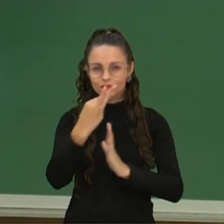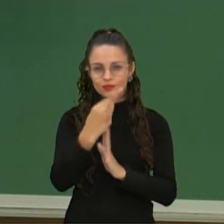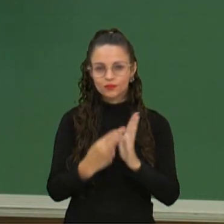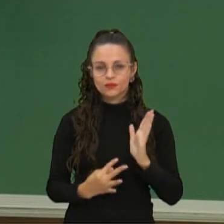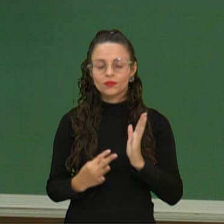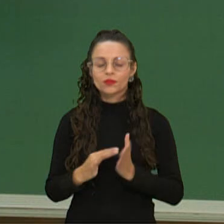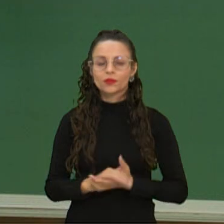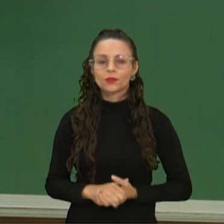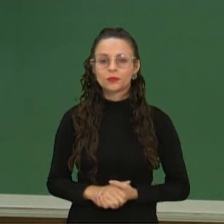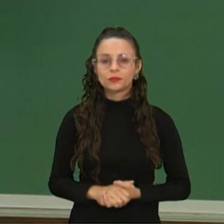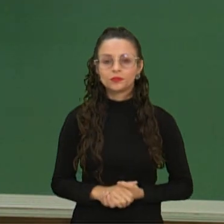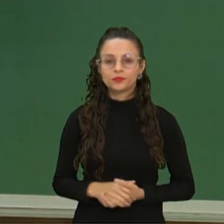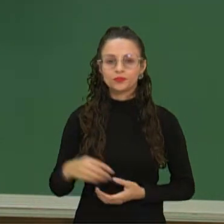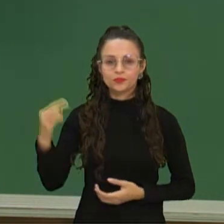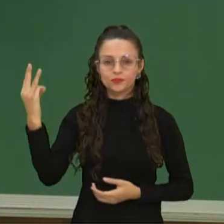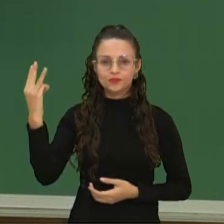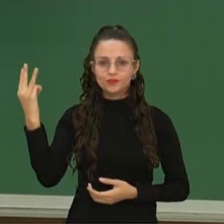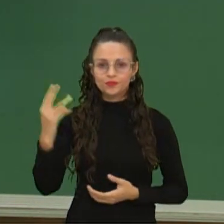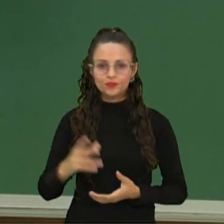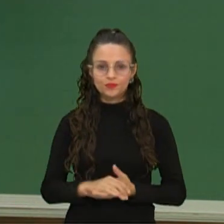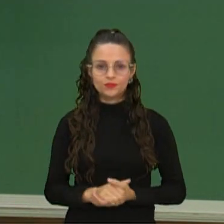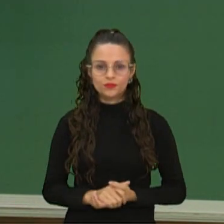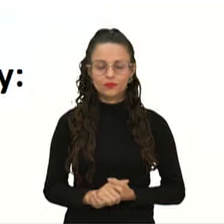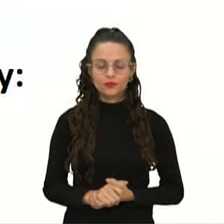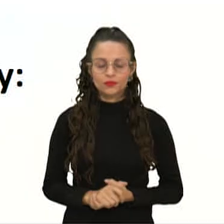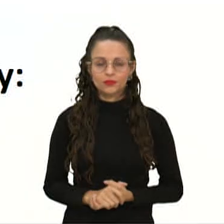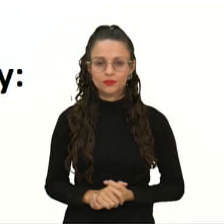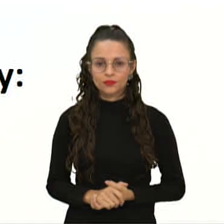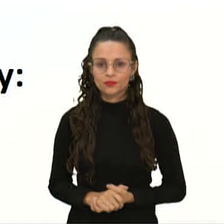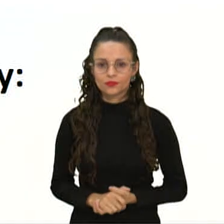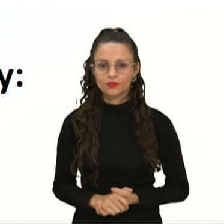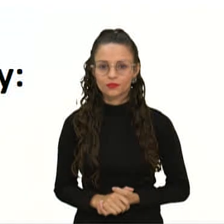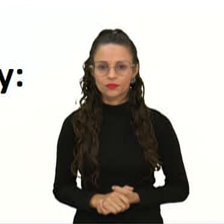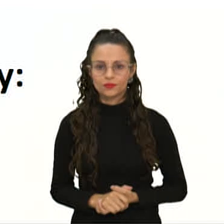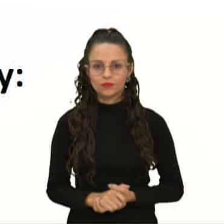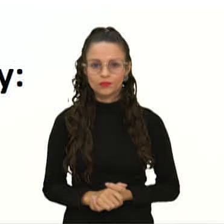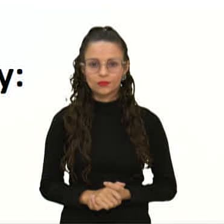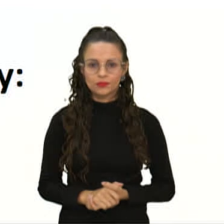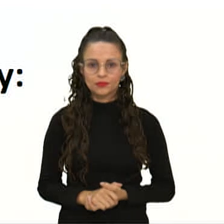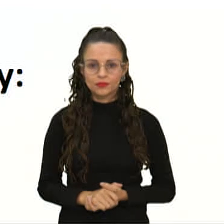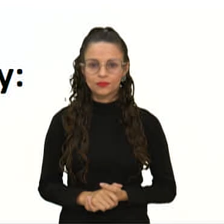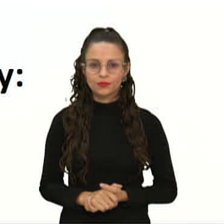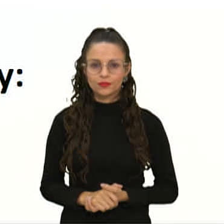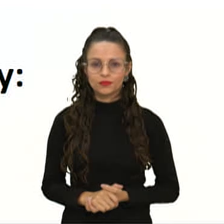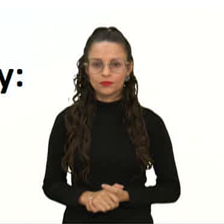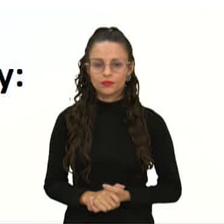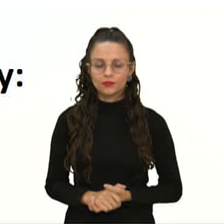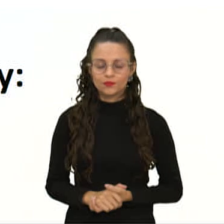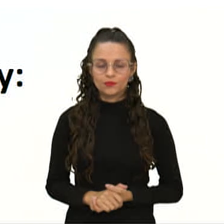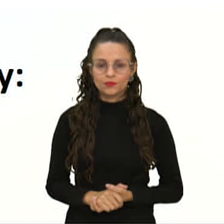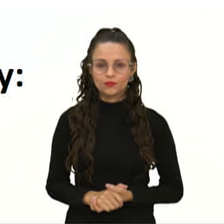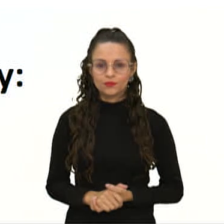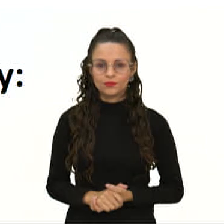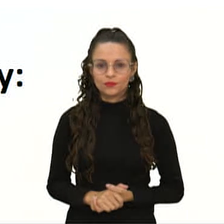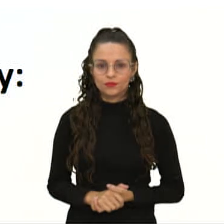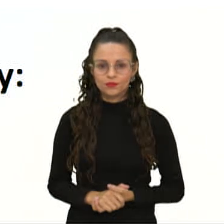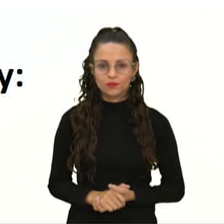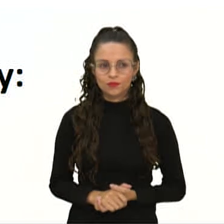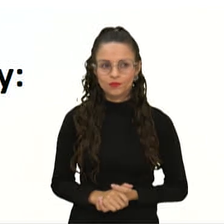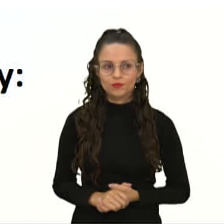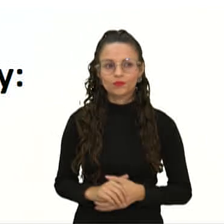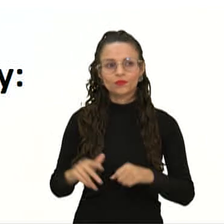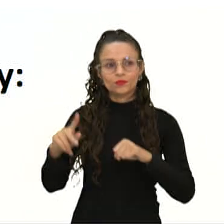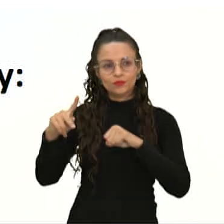metade. Number 3. The pronoun it on line 3 refers to. O pronome it,